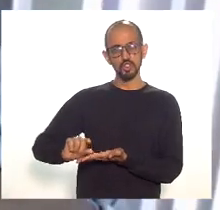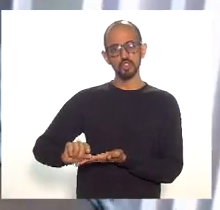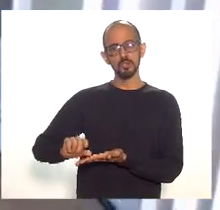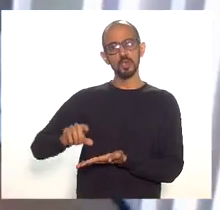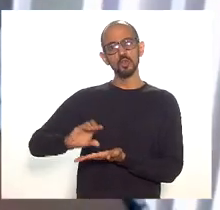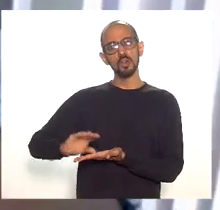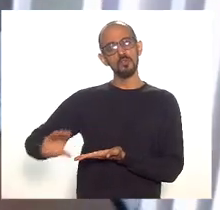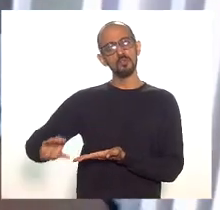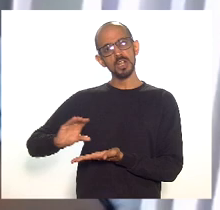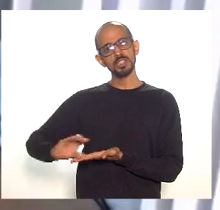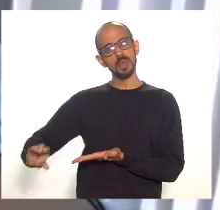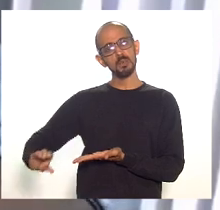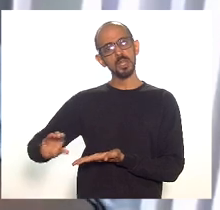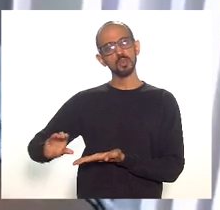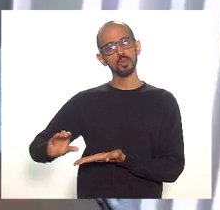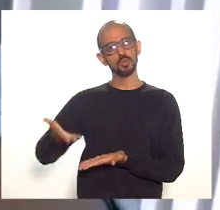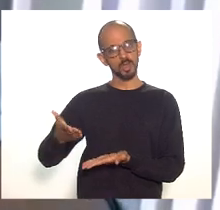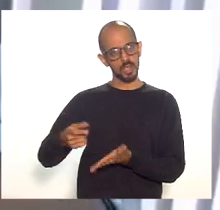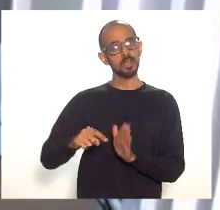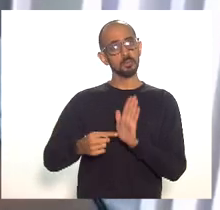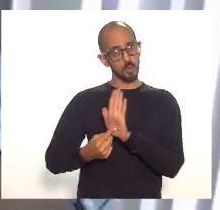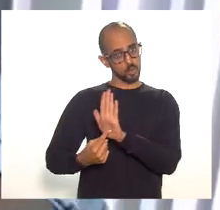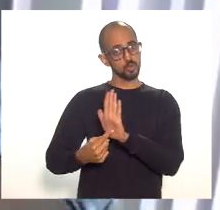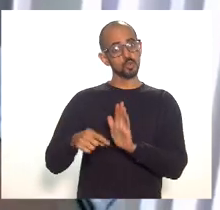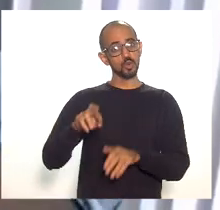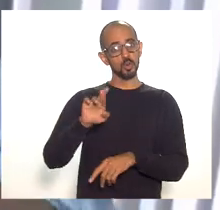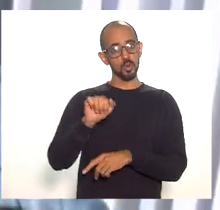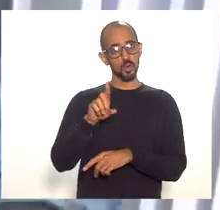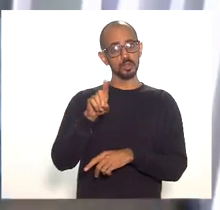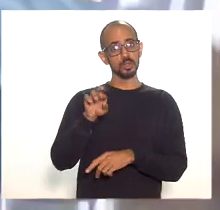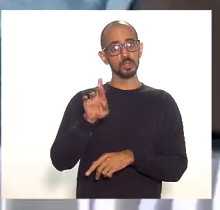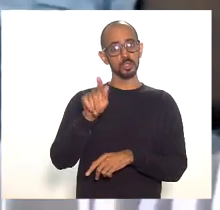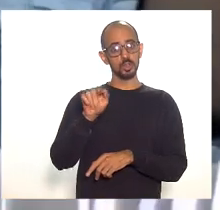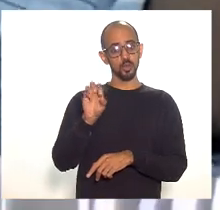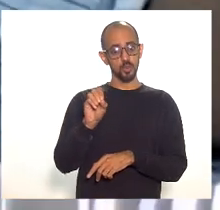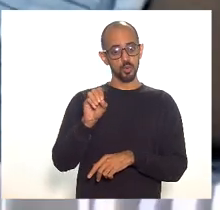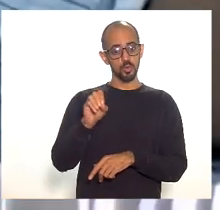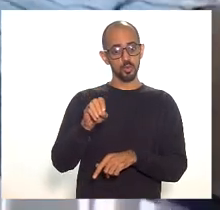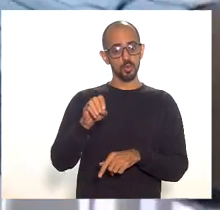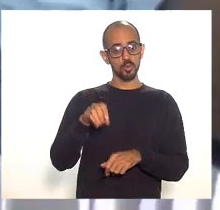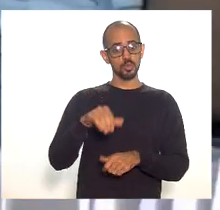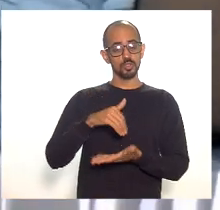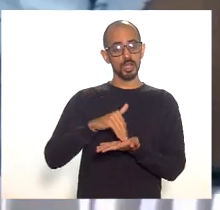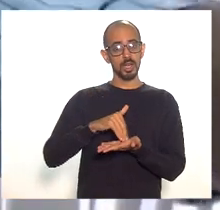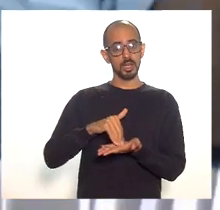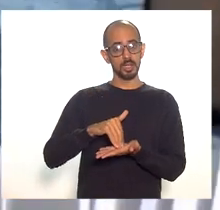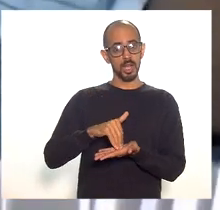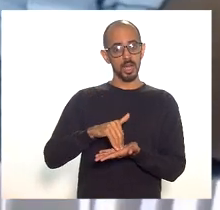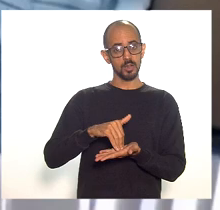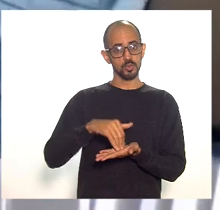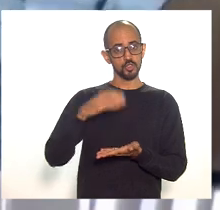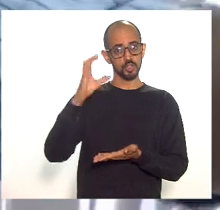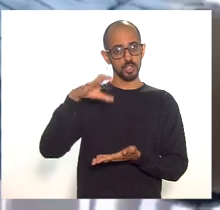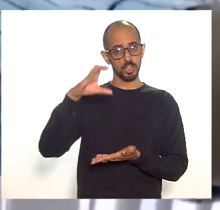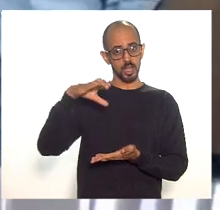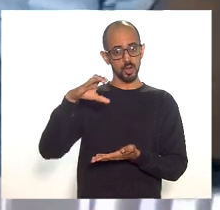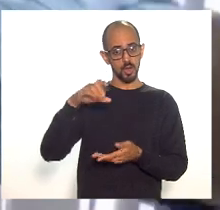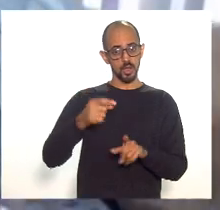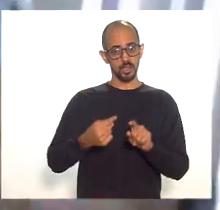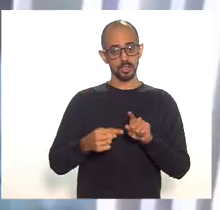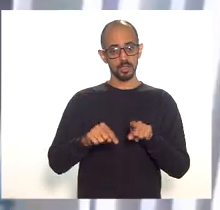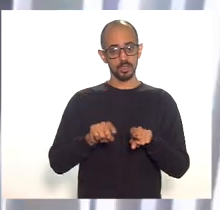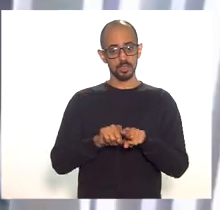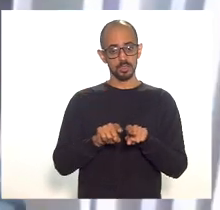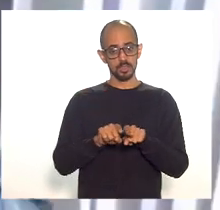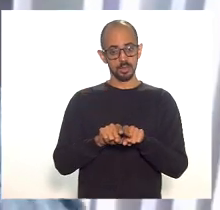na audiência o secretário Rodrigo de Oliveira, meu amigo, secretário de Saúde de Niterói, e que preside o Conselho dos Secretários de Saúde